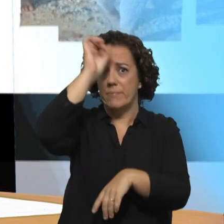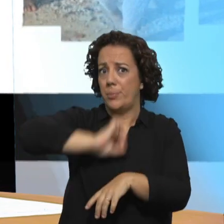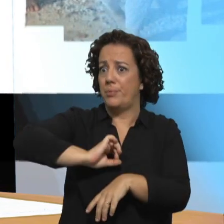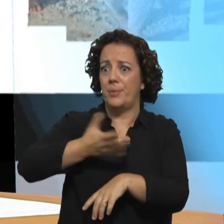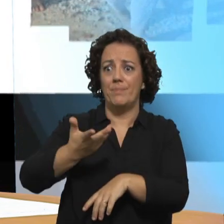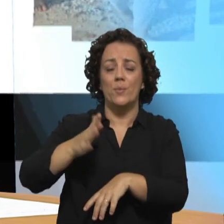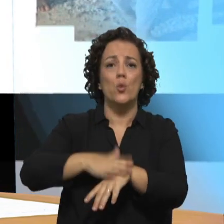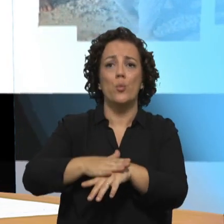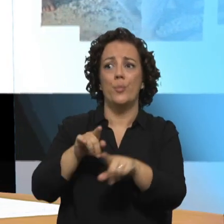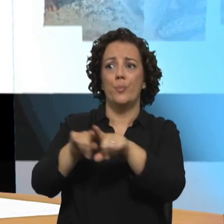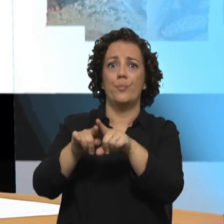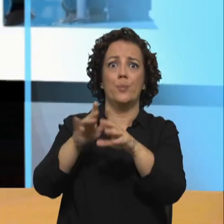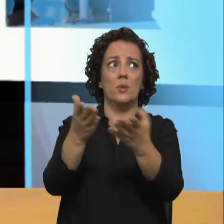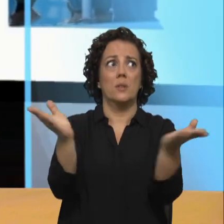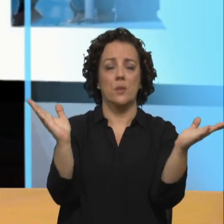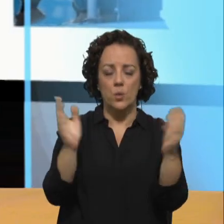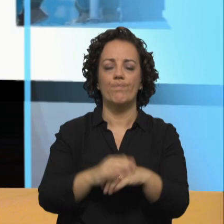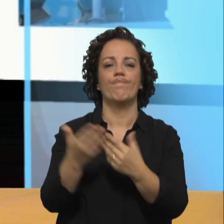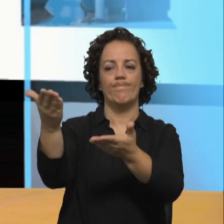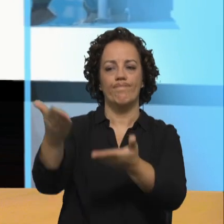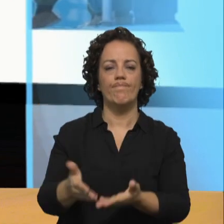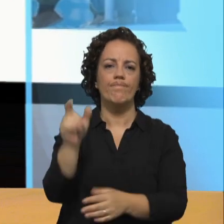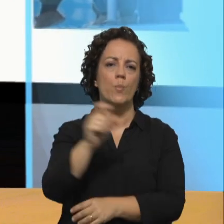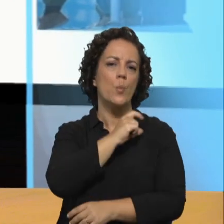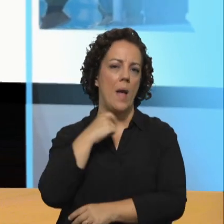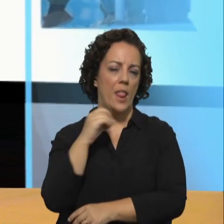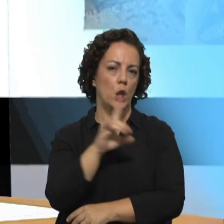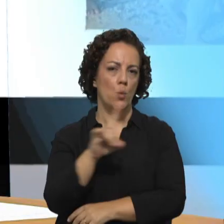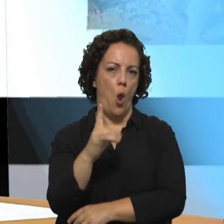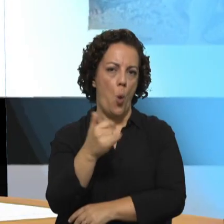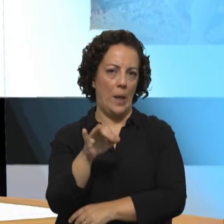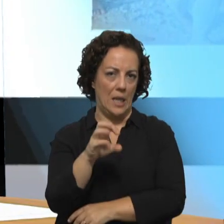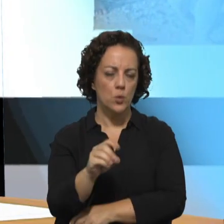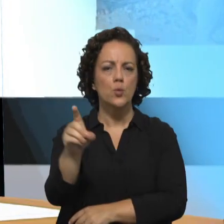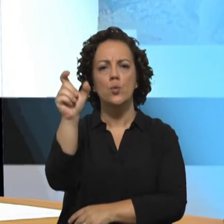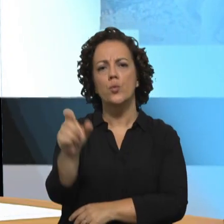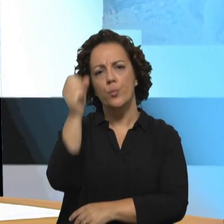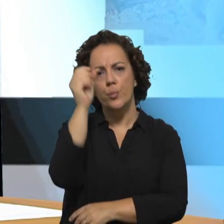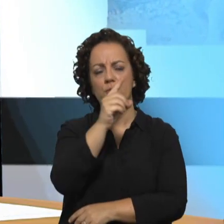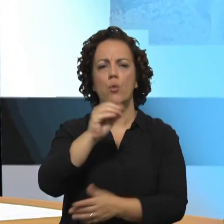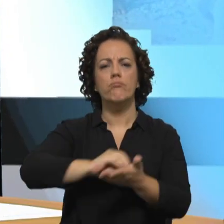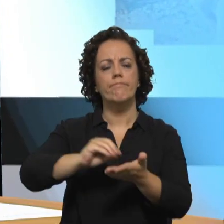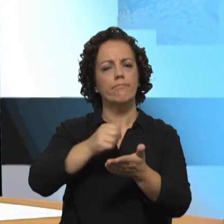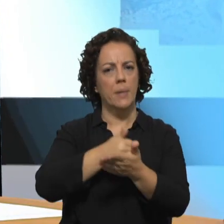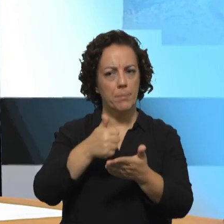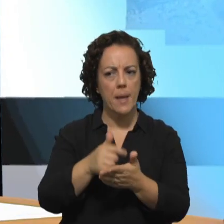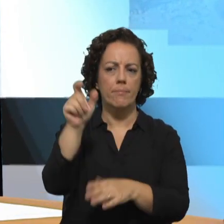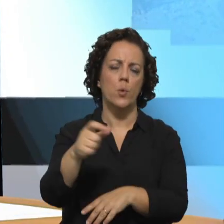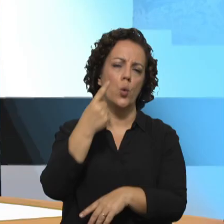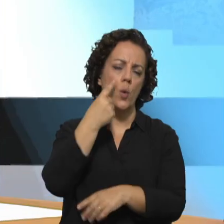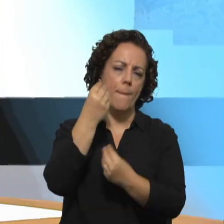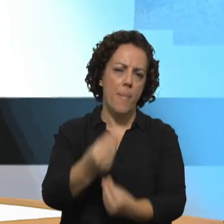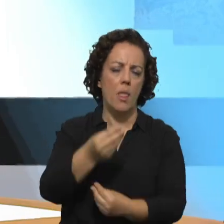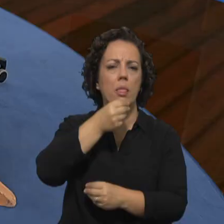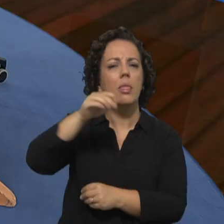entre nós o Padre João Lourenço, professor de Sagrada Escritura, que conhece bem estes territórios e também a sua história. Boa tarde,